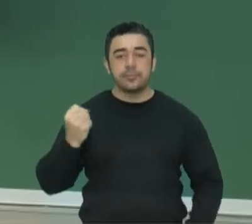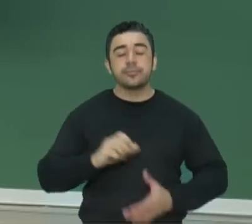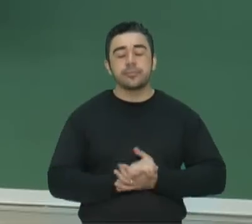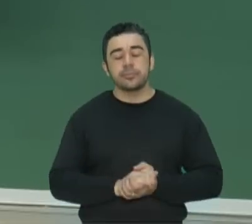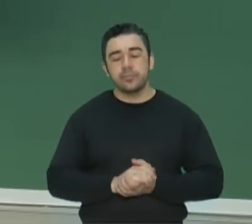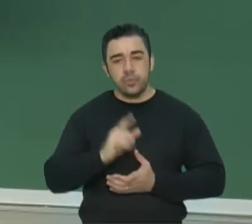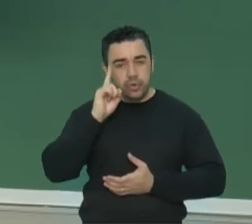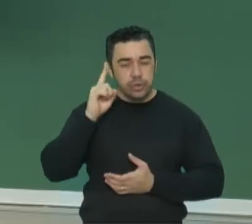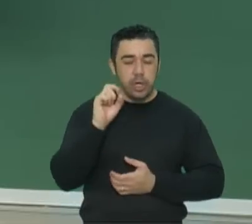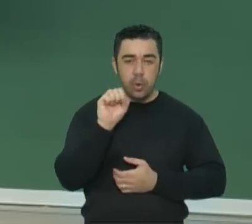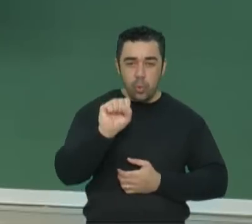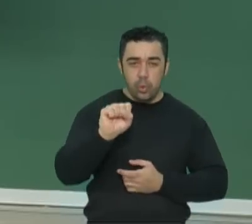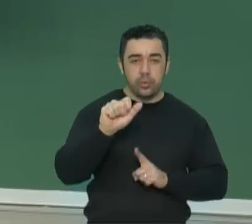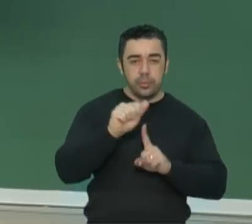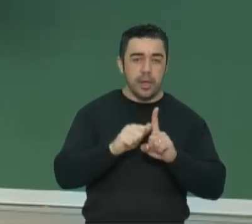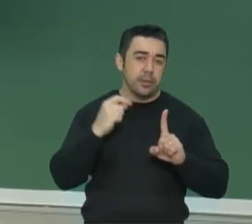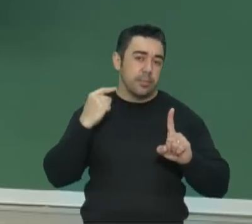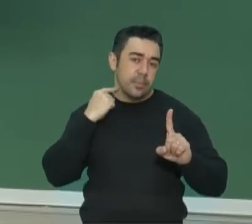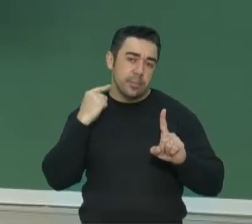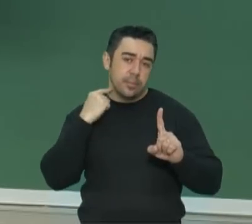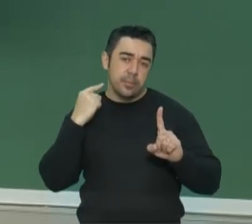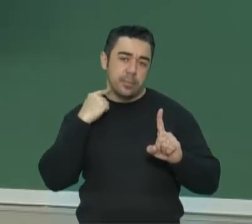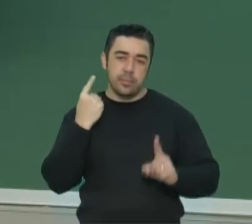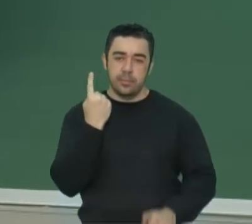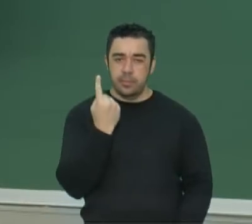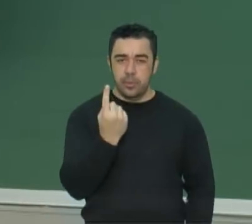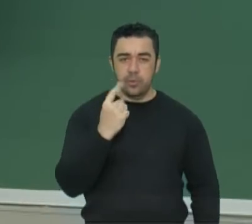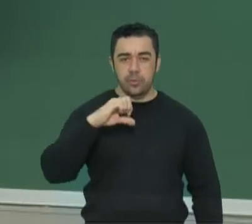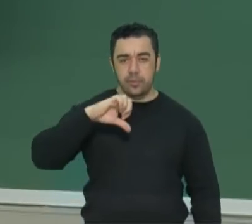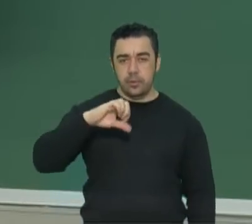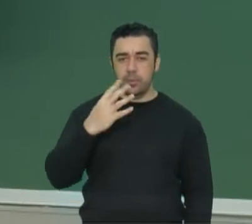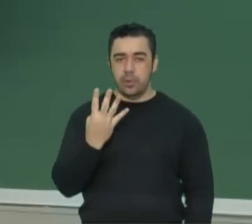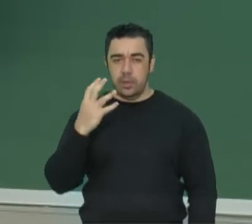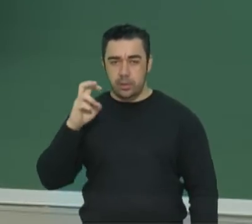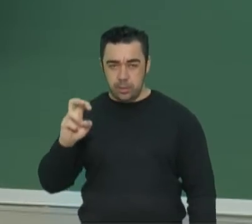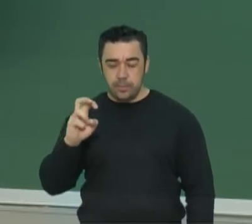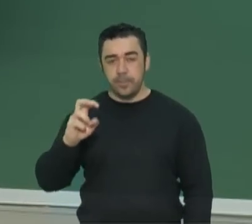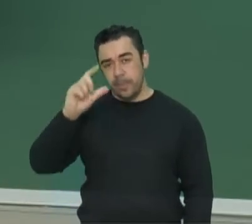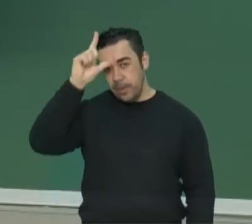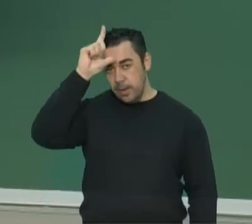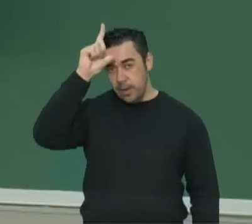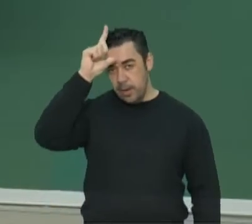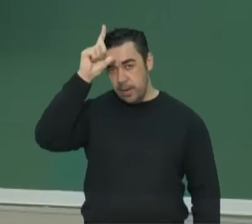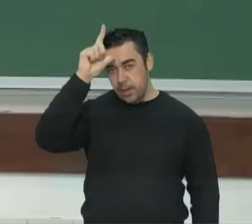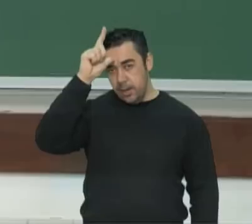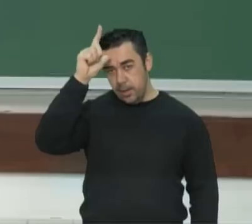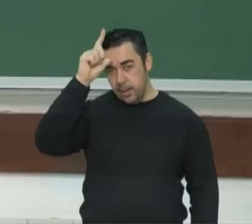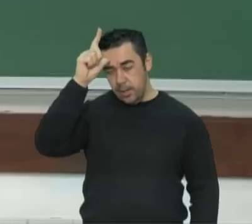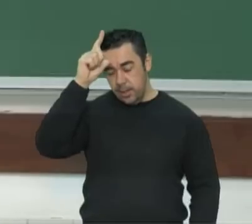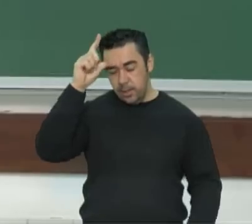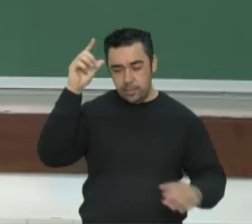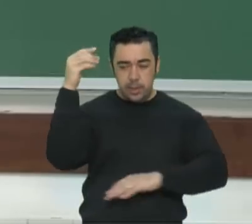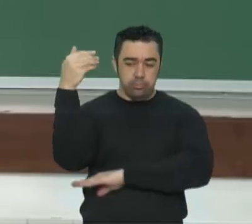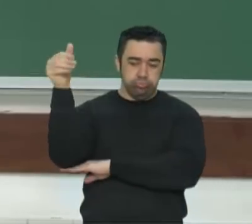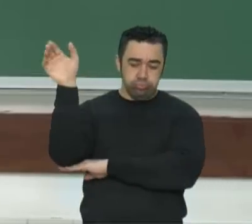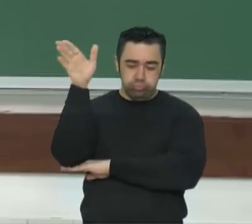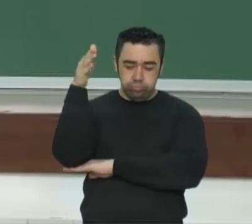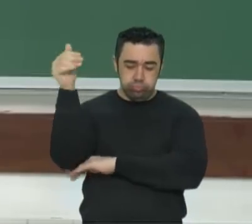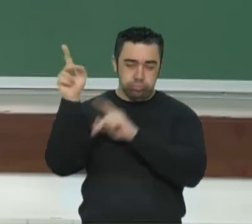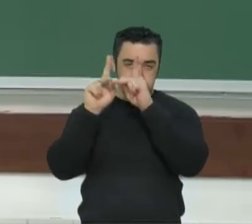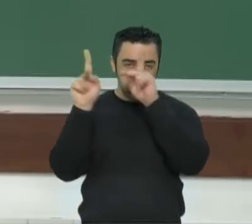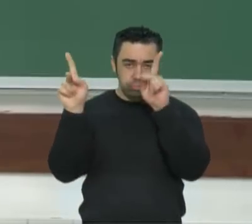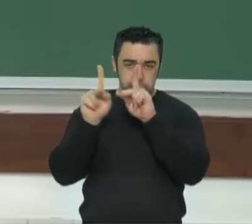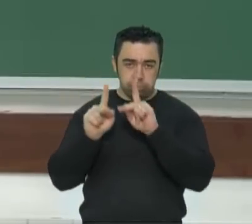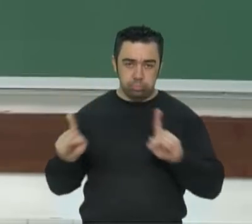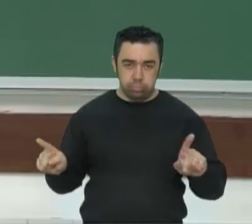8 de maio de 45, a Alemanha se rendeu. Então, fim